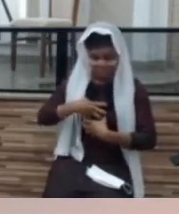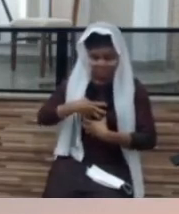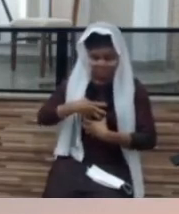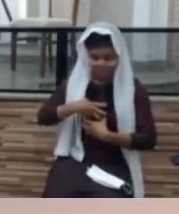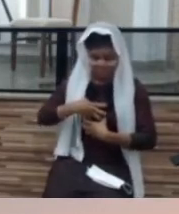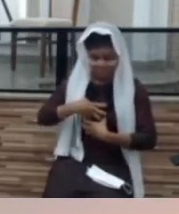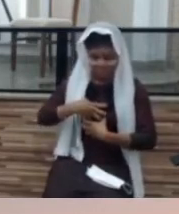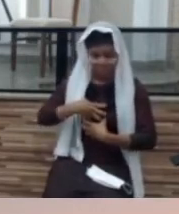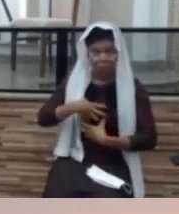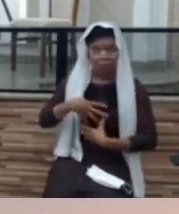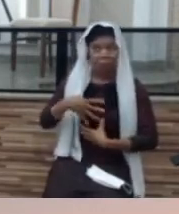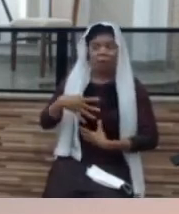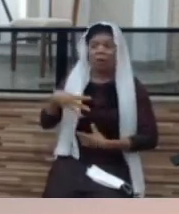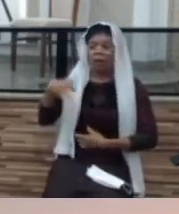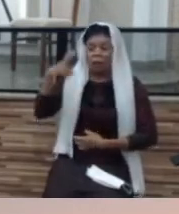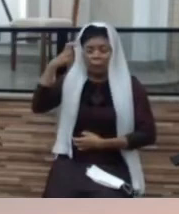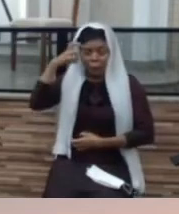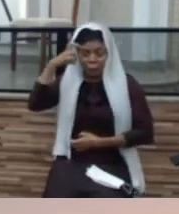irmãos.